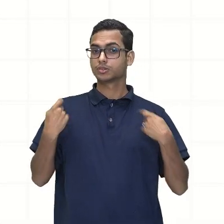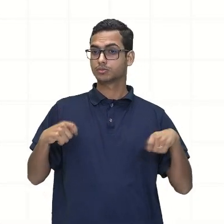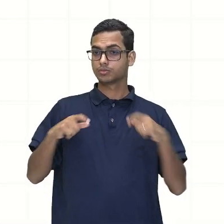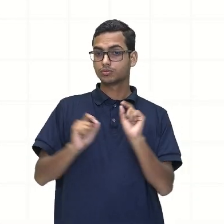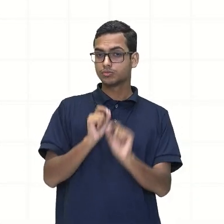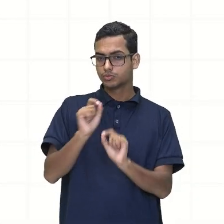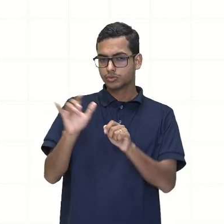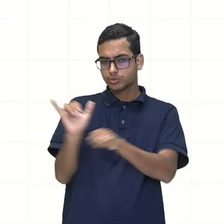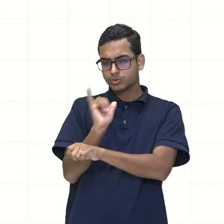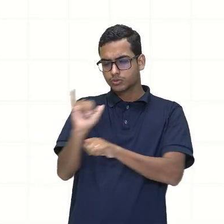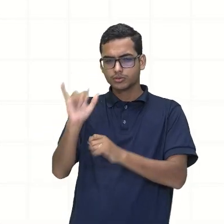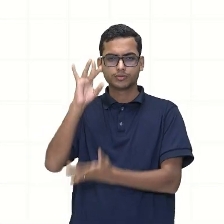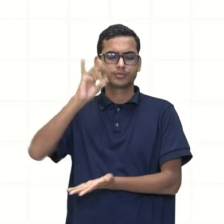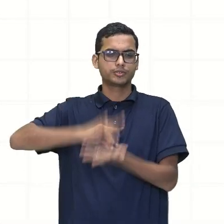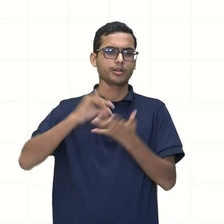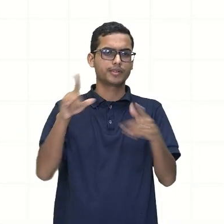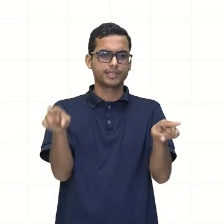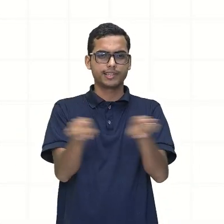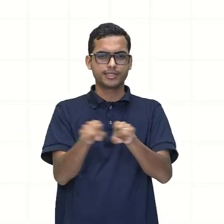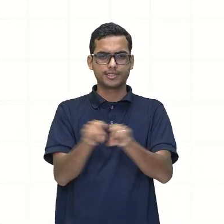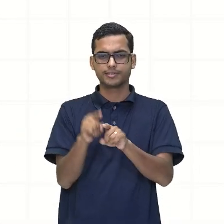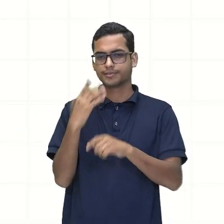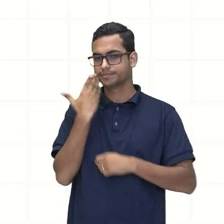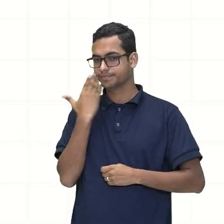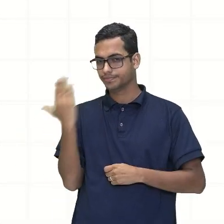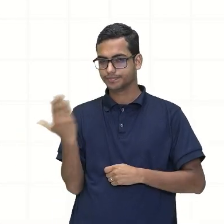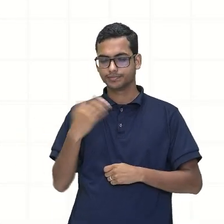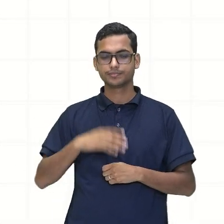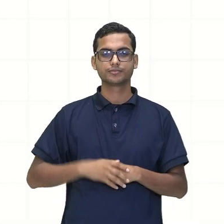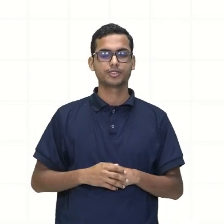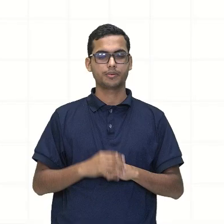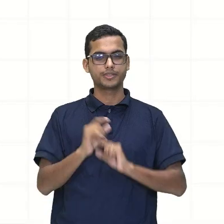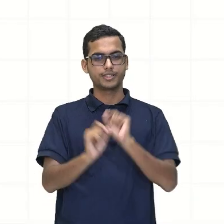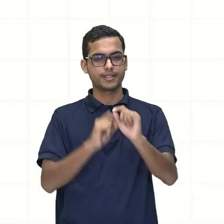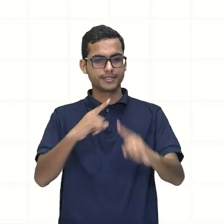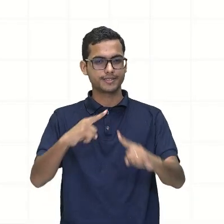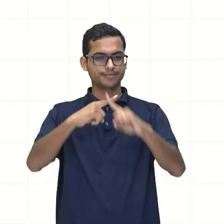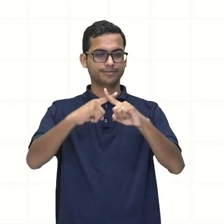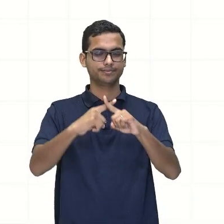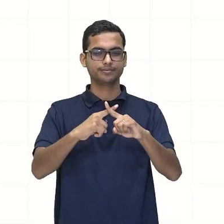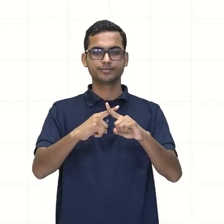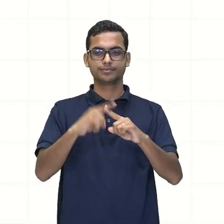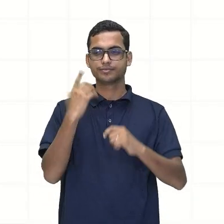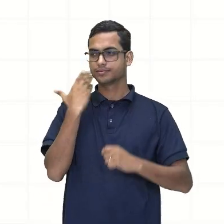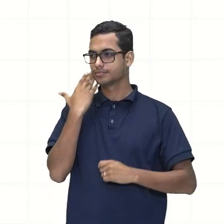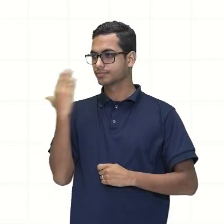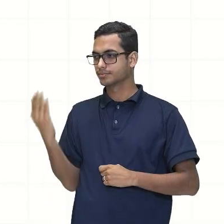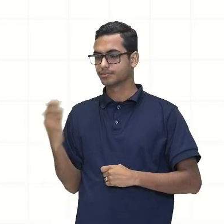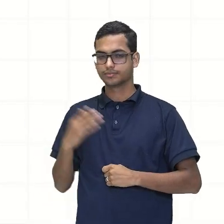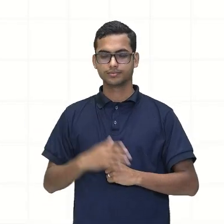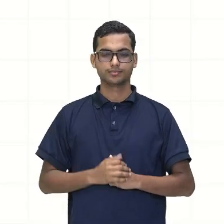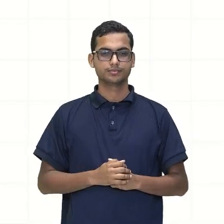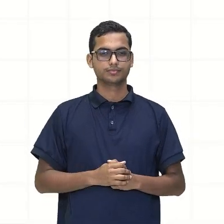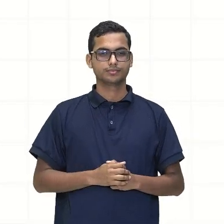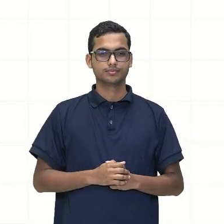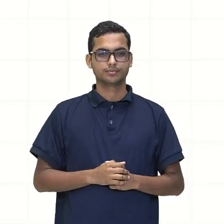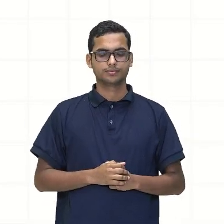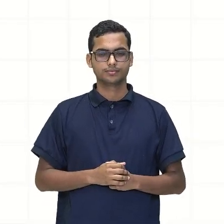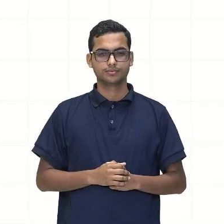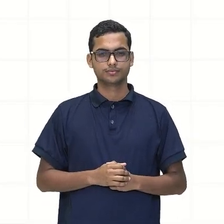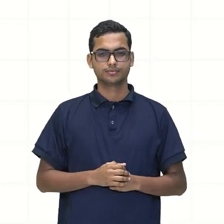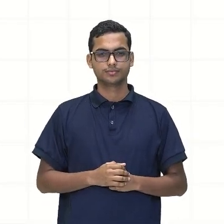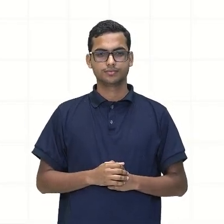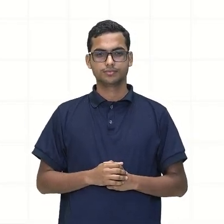fazer. A gente precisa multiplicar. A gente precisa multiplicar o menos